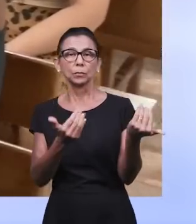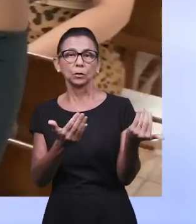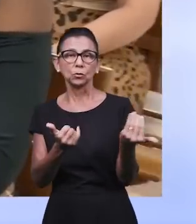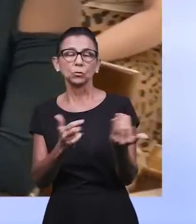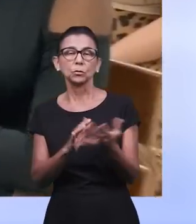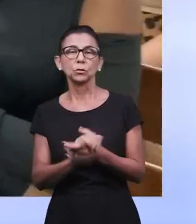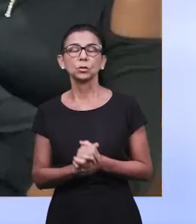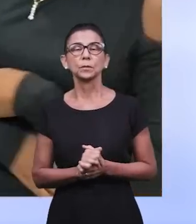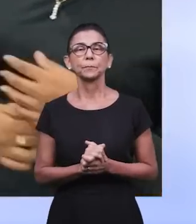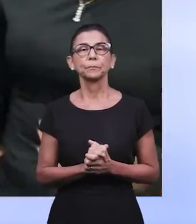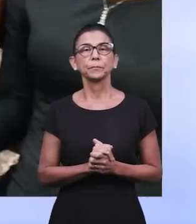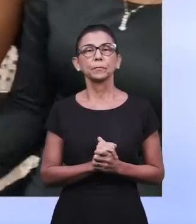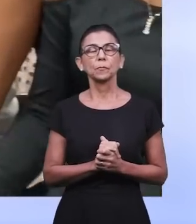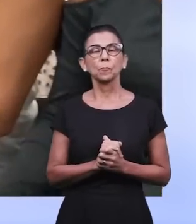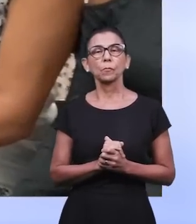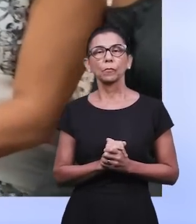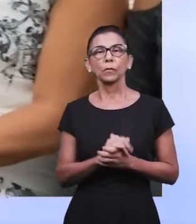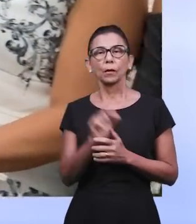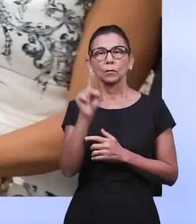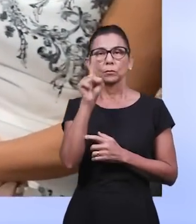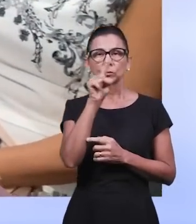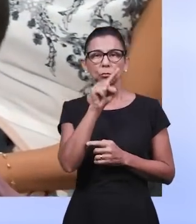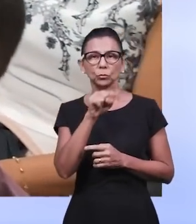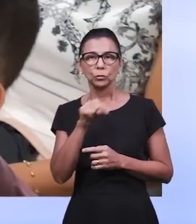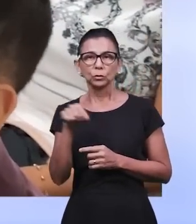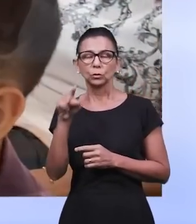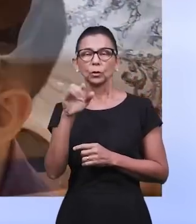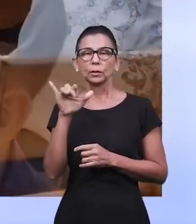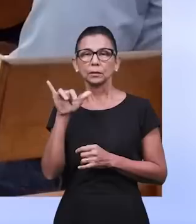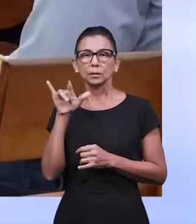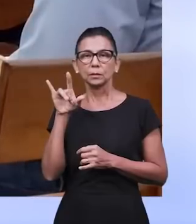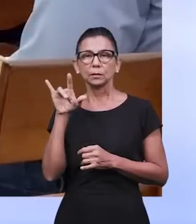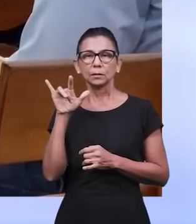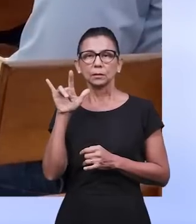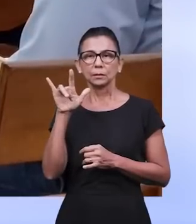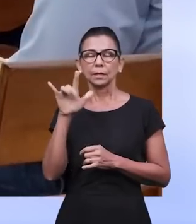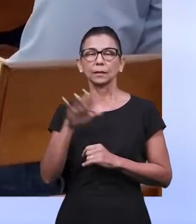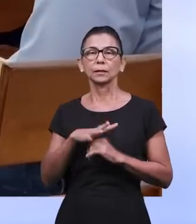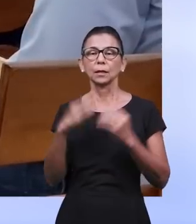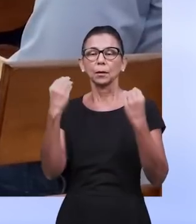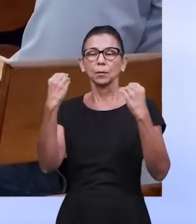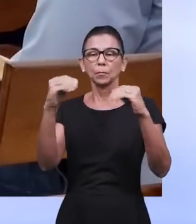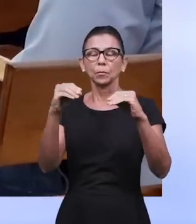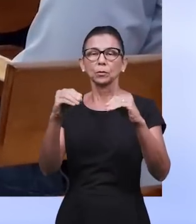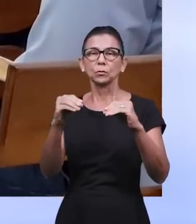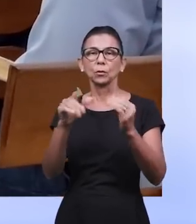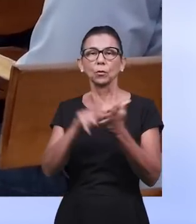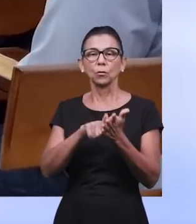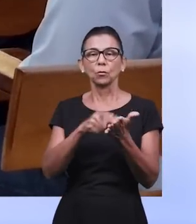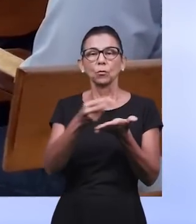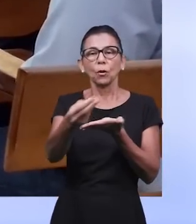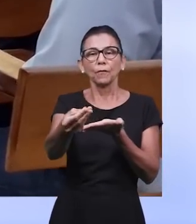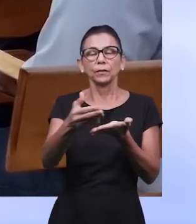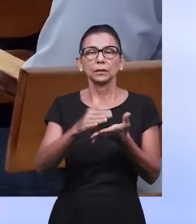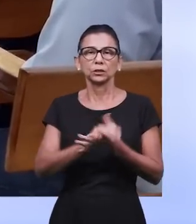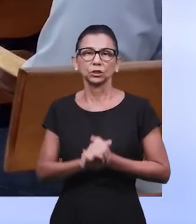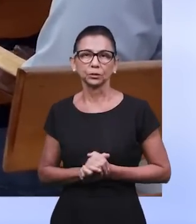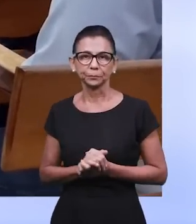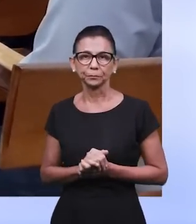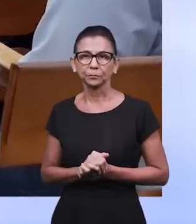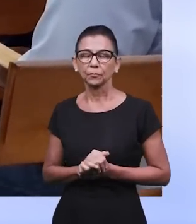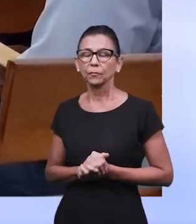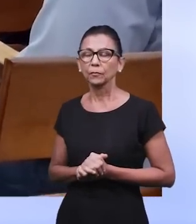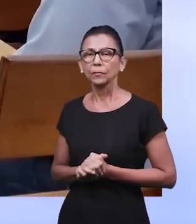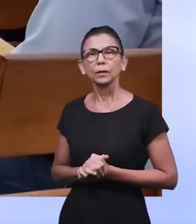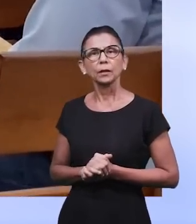um convite nos stories e uma colega dela perguntou se haveria transmissão virtual e intérprete durante a vigília. Quando a